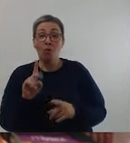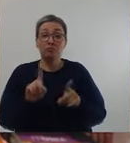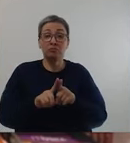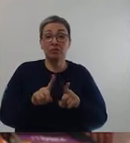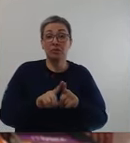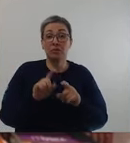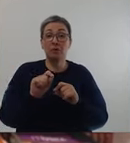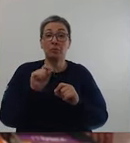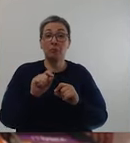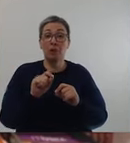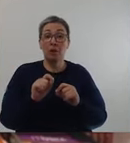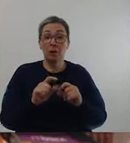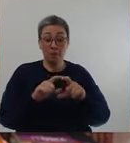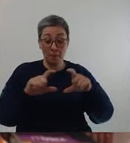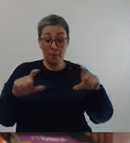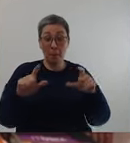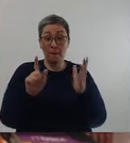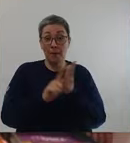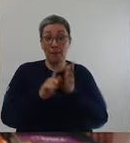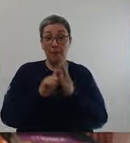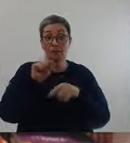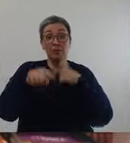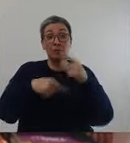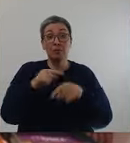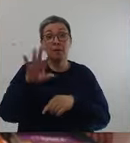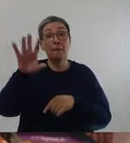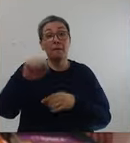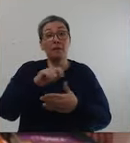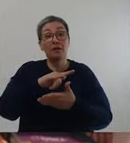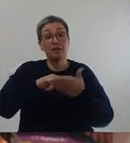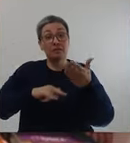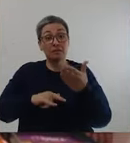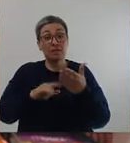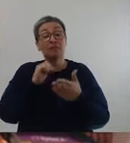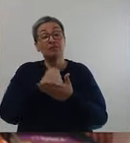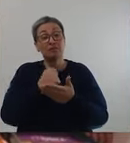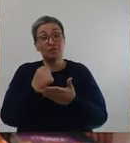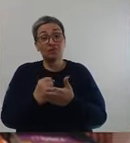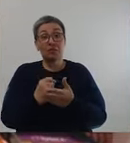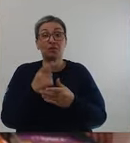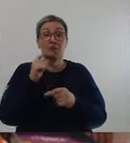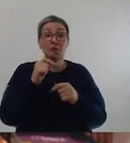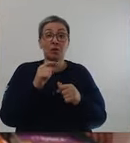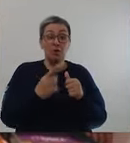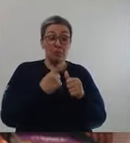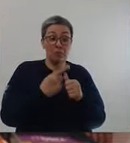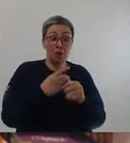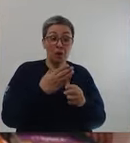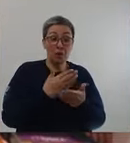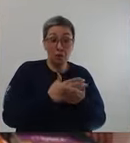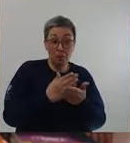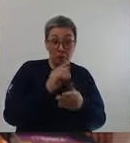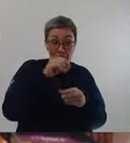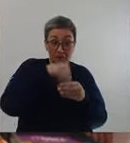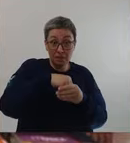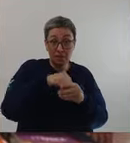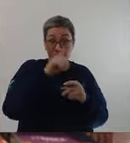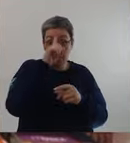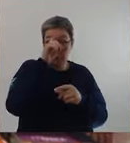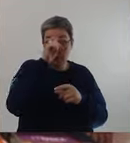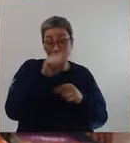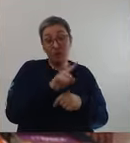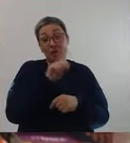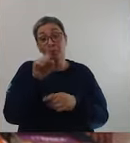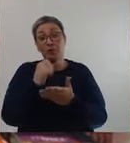até mesmo com protocolo para retirar a certidão no cartório. Dá a entrada no protocolo lá no hospital